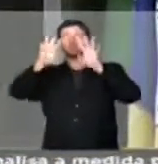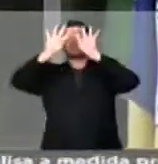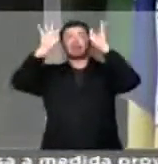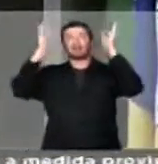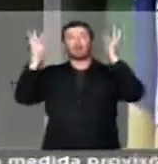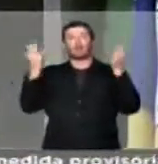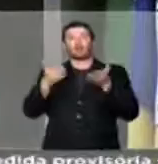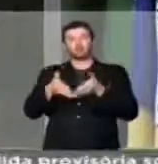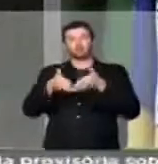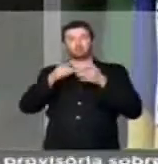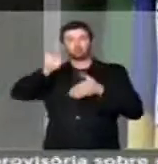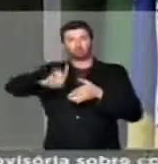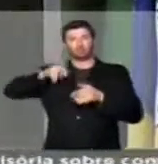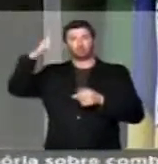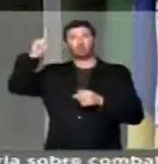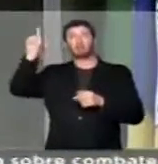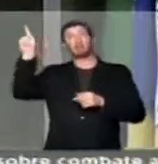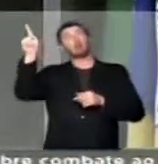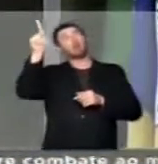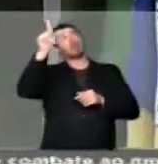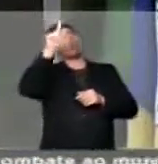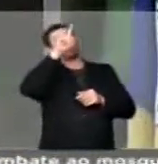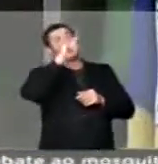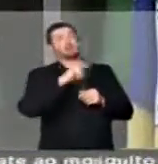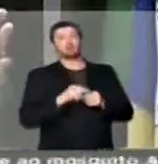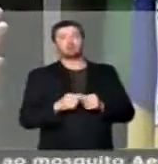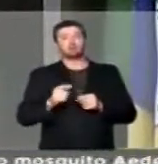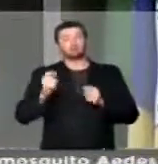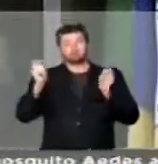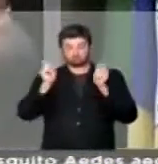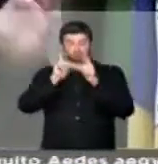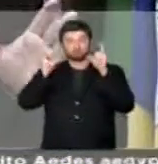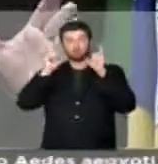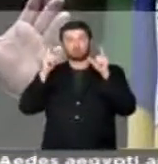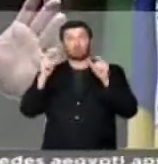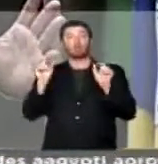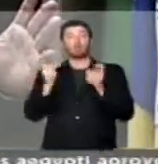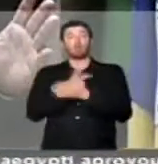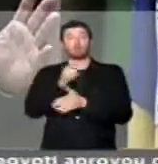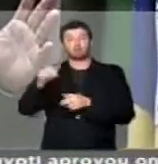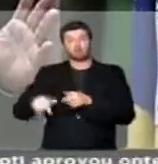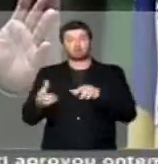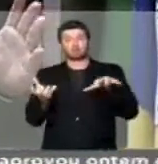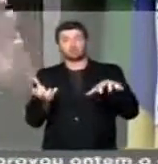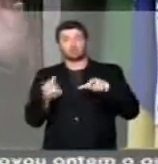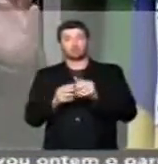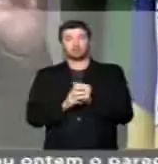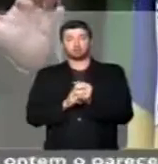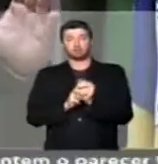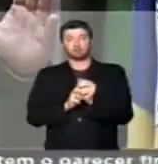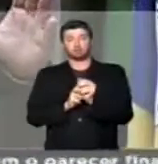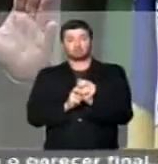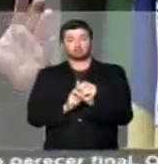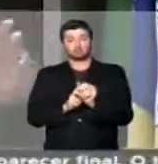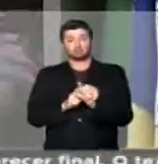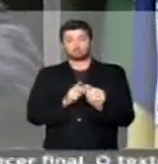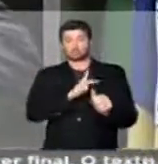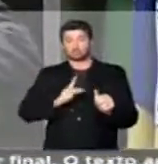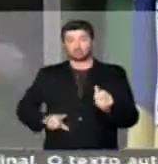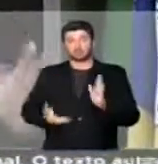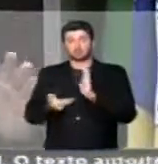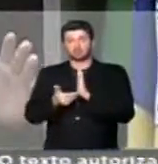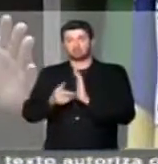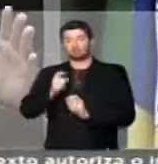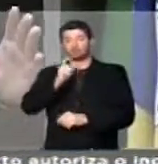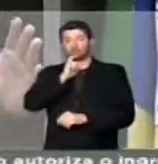reivindicar pelos seus direitos estupefatos com o que acontece no parlamento eo presidente da casa com a